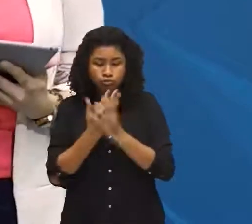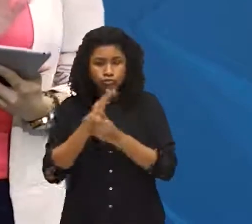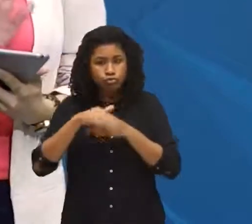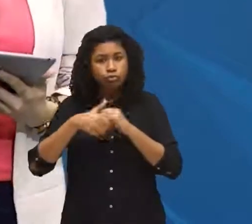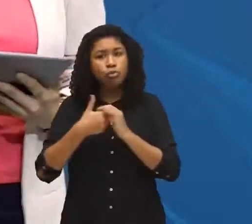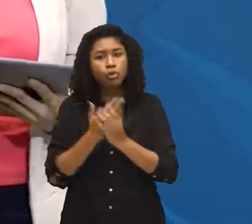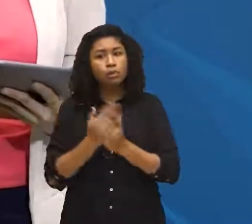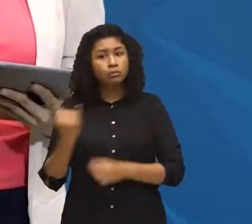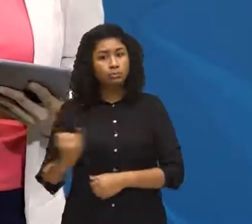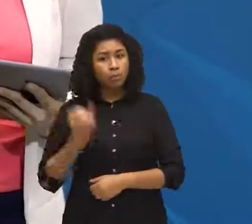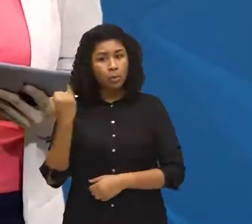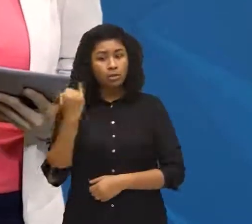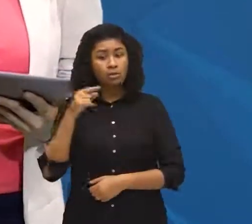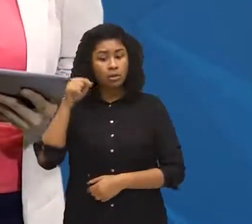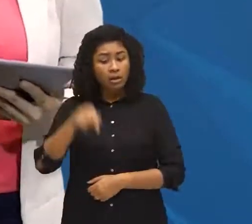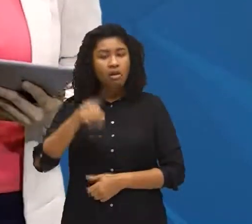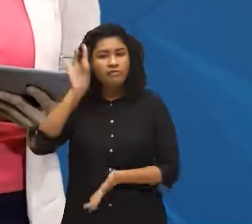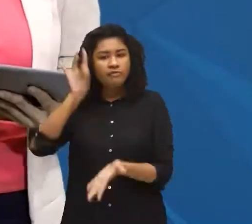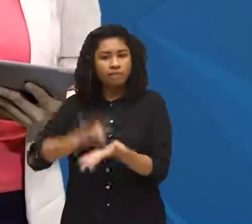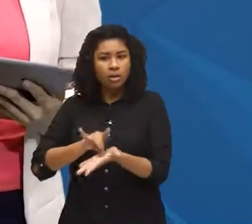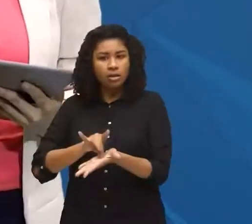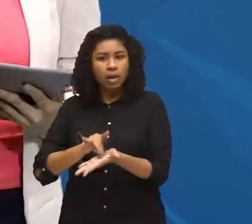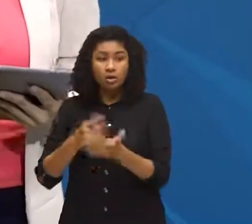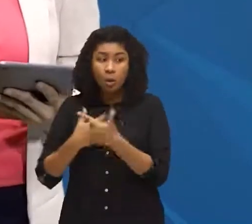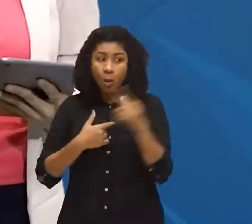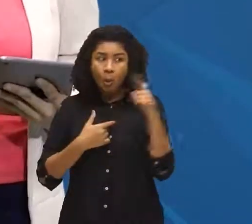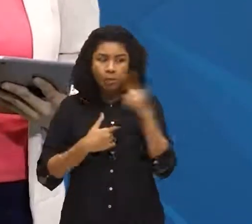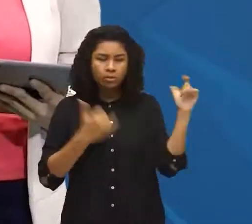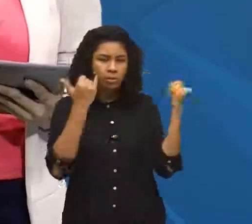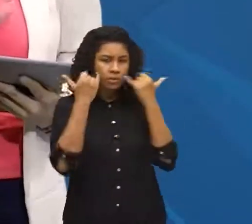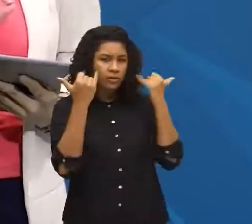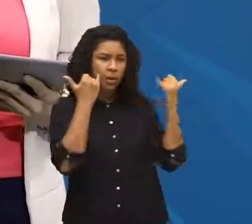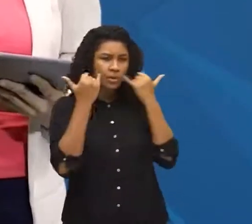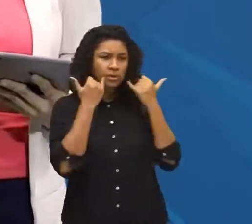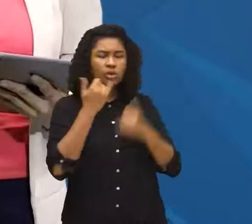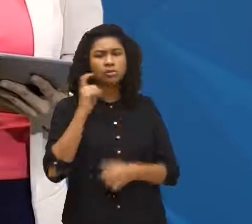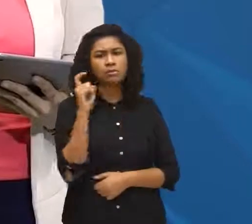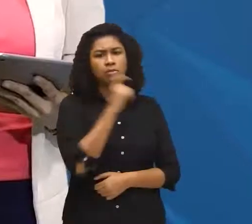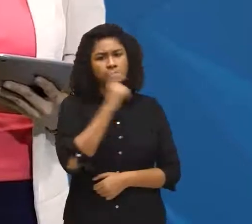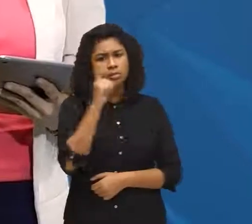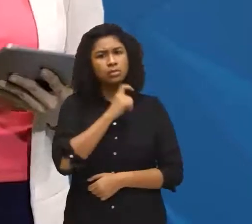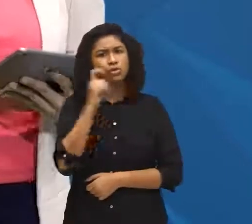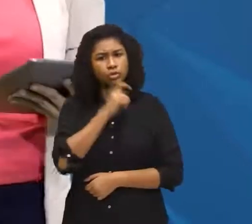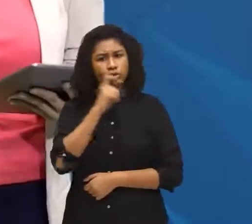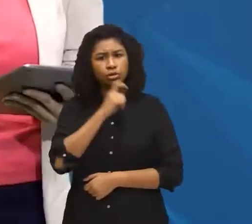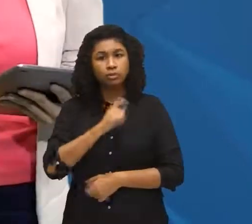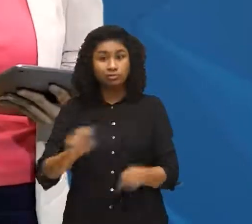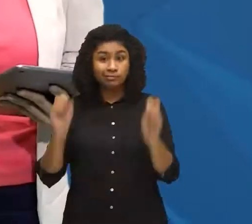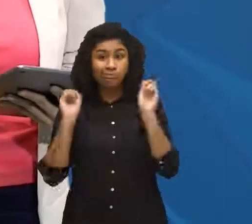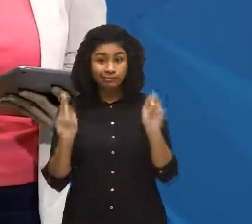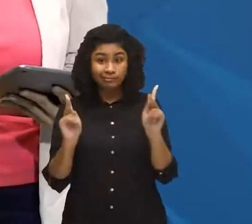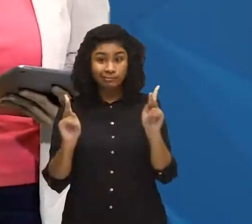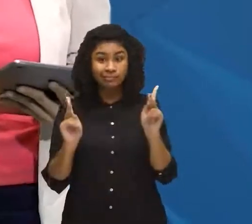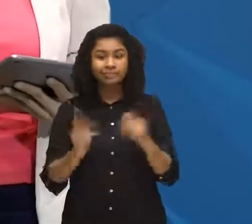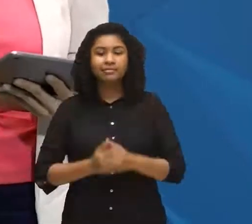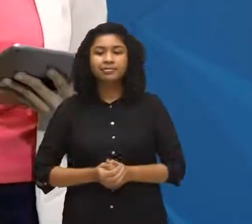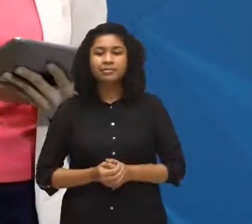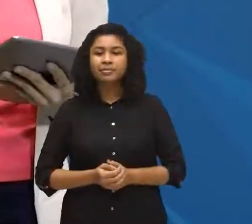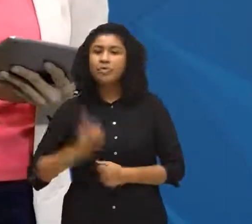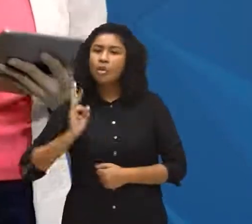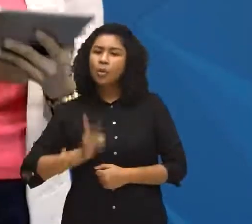O restante ali é fake, não é verdade, carimba aí que é falso, tá bom? Vamos continuar